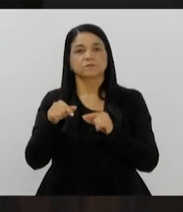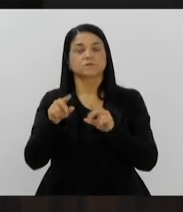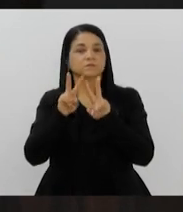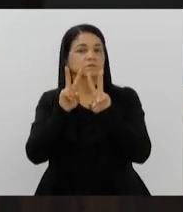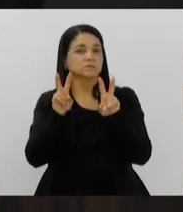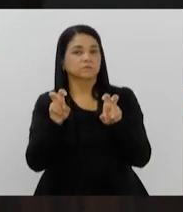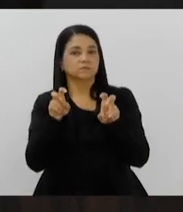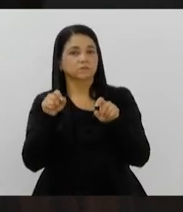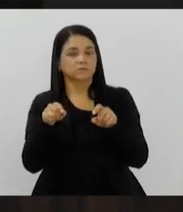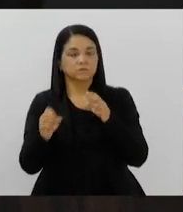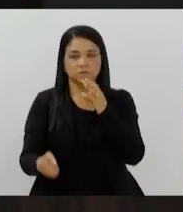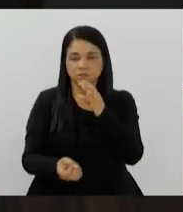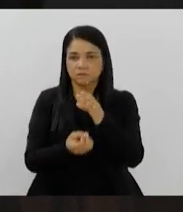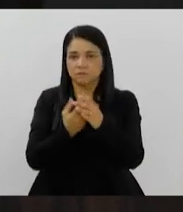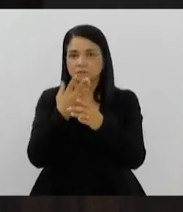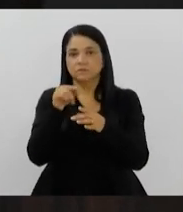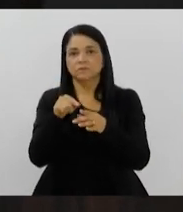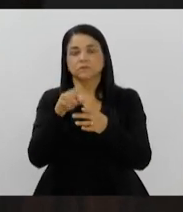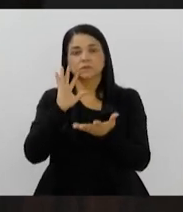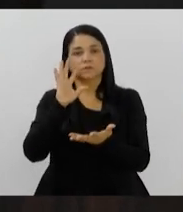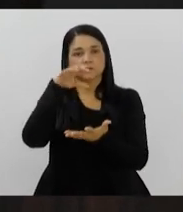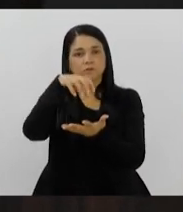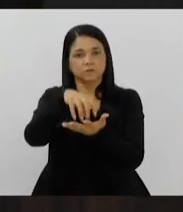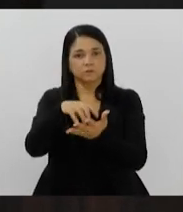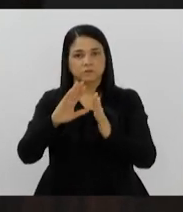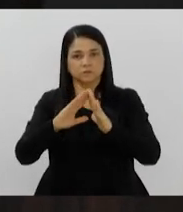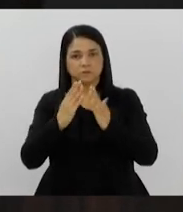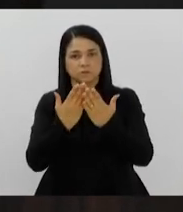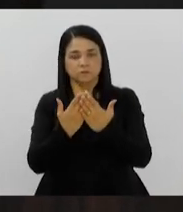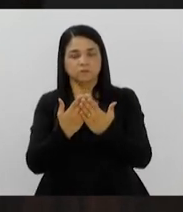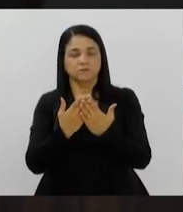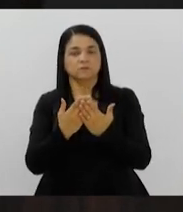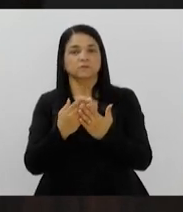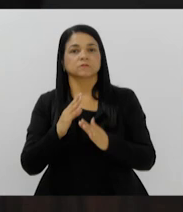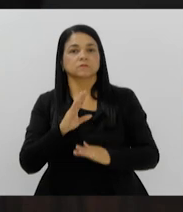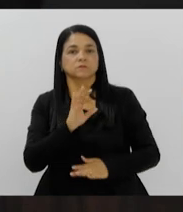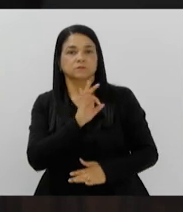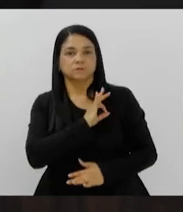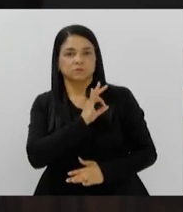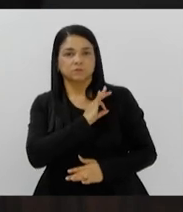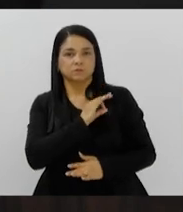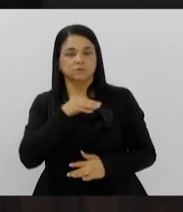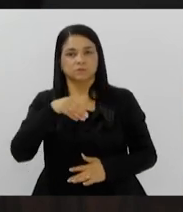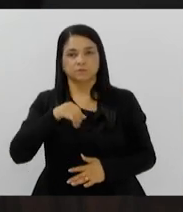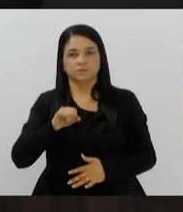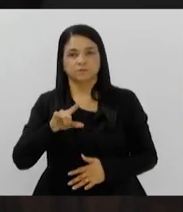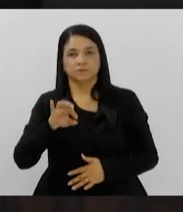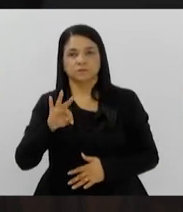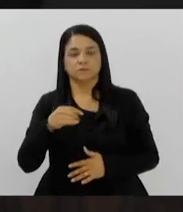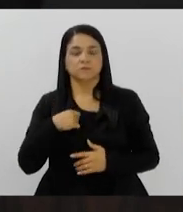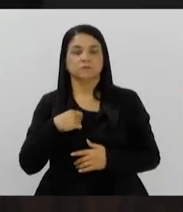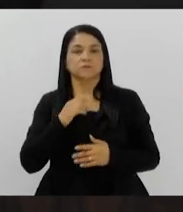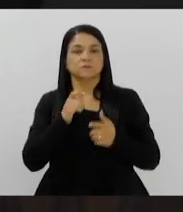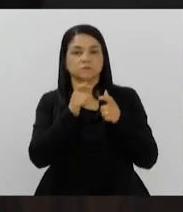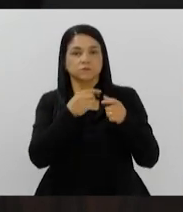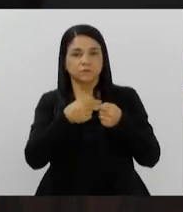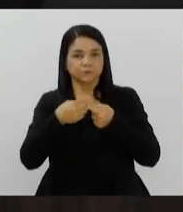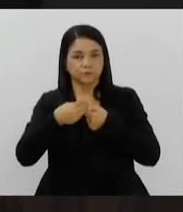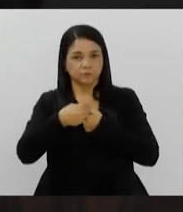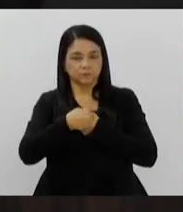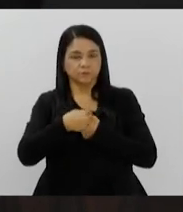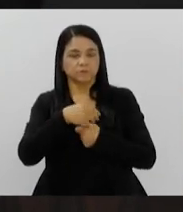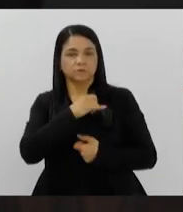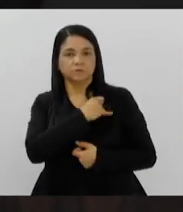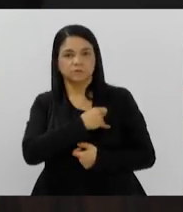dispondo sobre a criação de unidade do Colégio da Polícia Militar no município de São João de Meriti, no âmbito